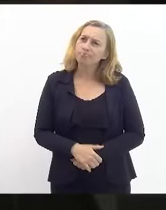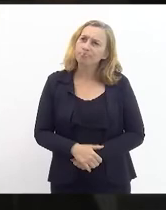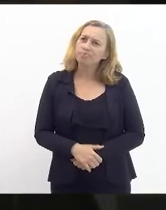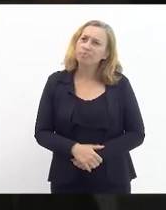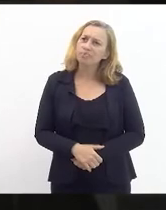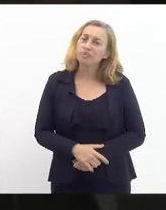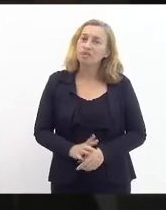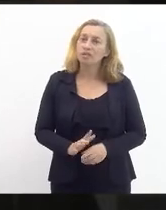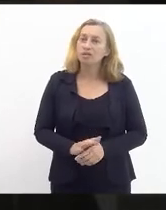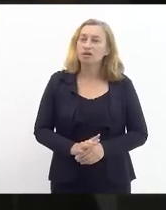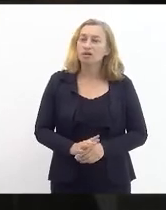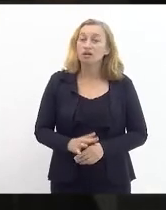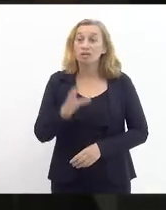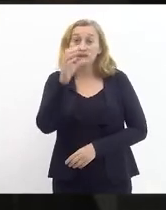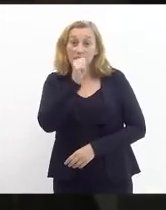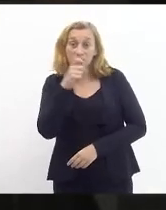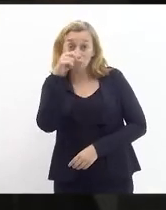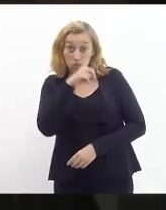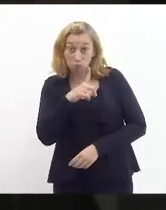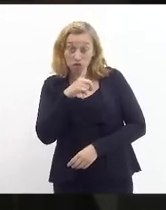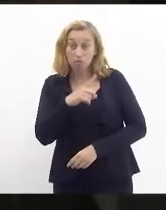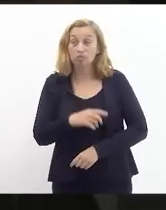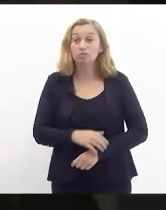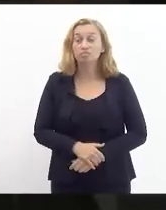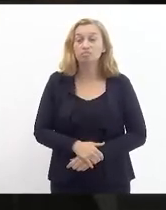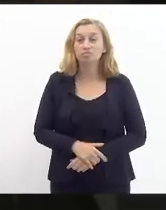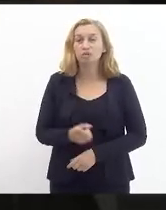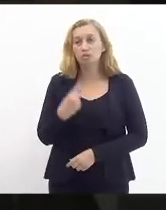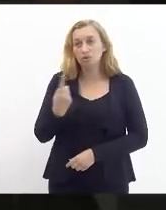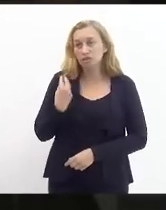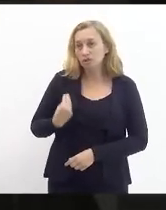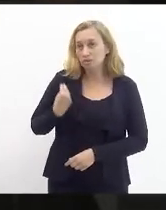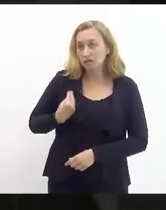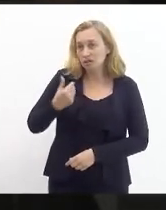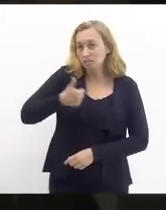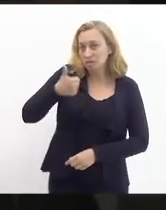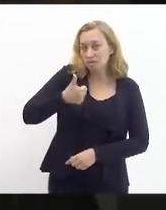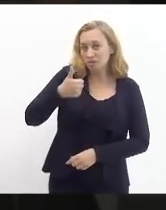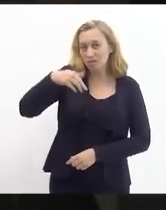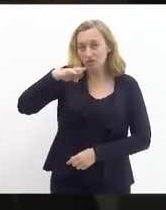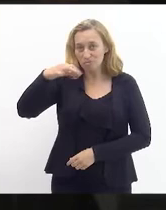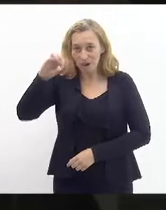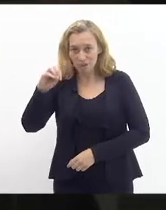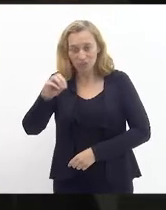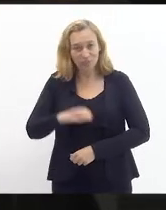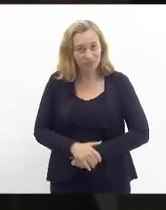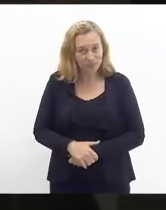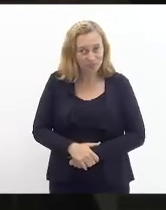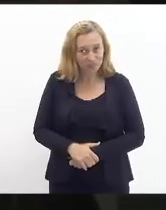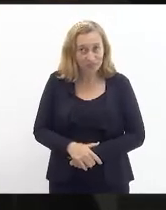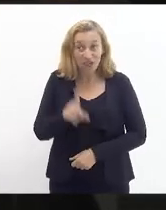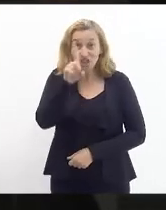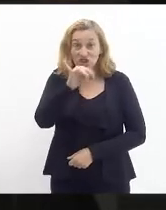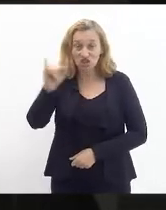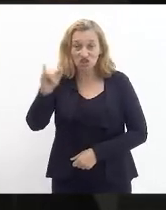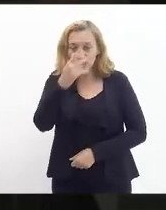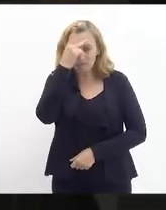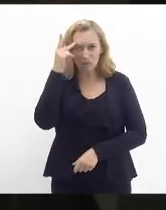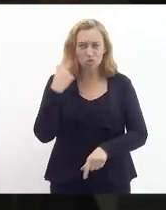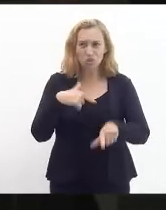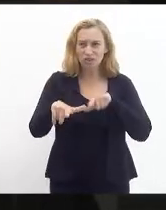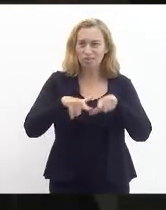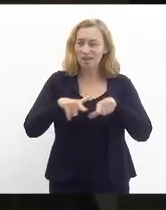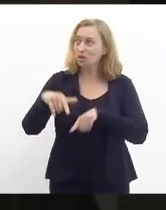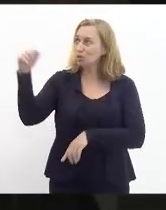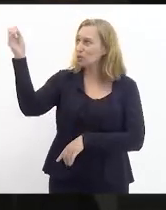no final de semana estaremos vivendo Primeiro de Maio Dia do trabalhador